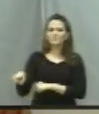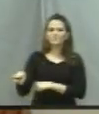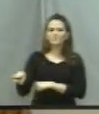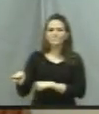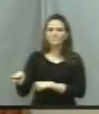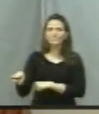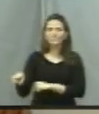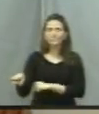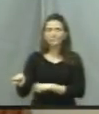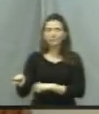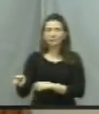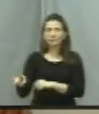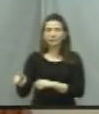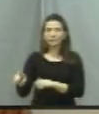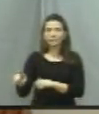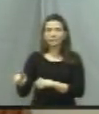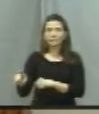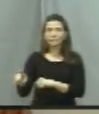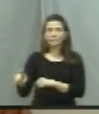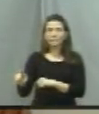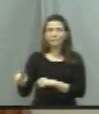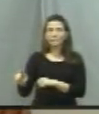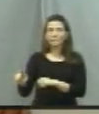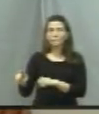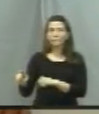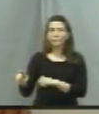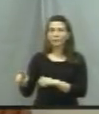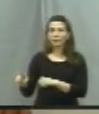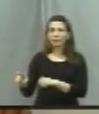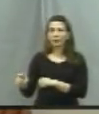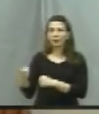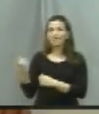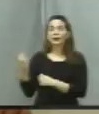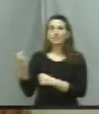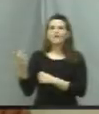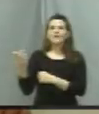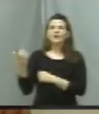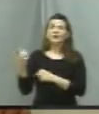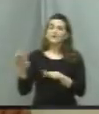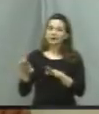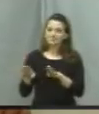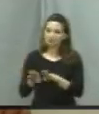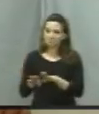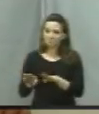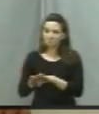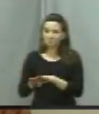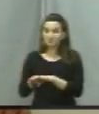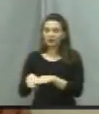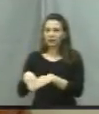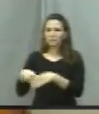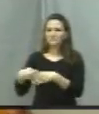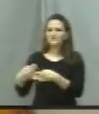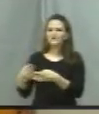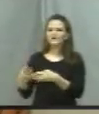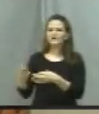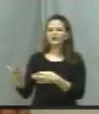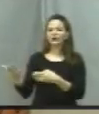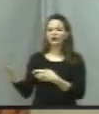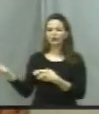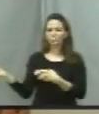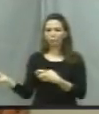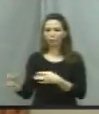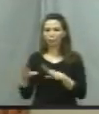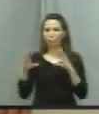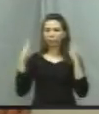Quando estava se reinaugurando, que eles disseram, a UPA, ela estava lá. Agora, o mais